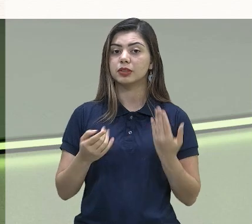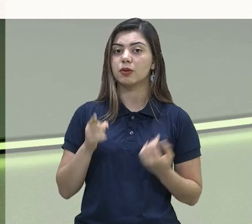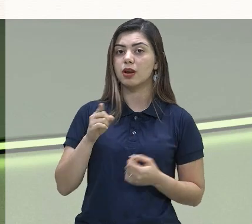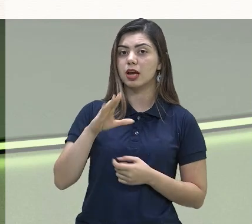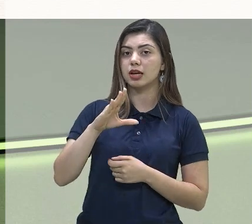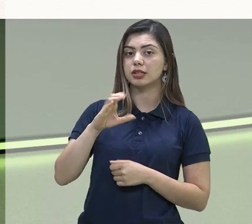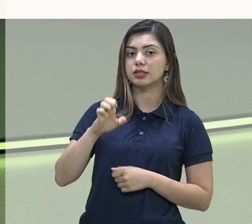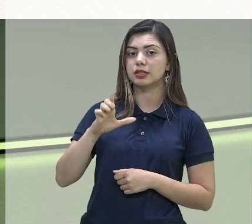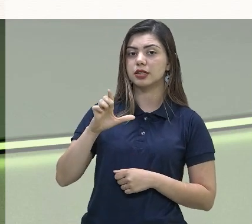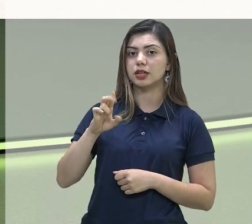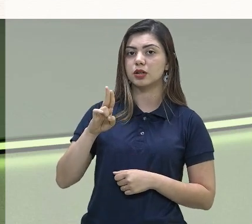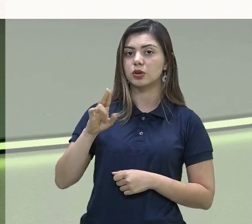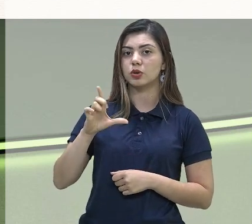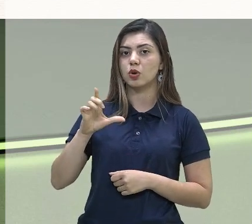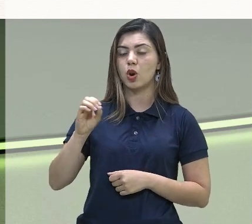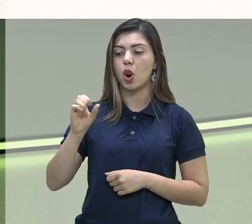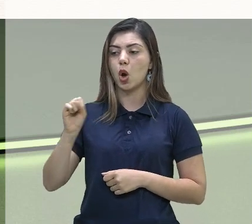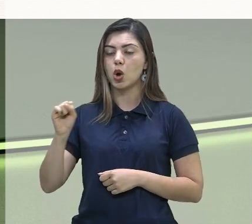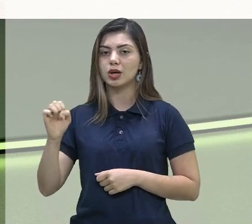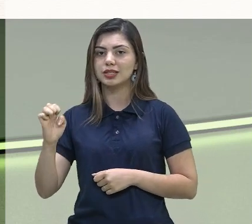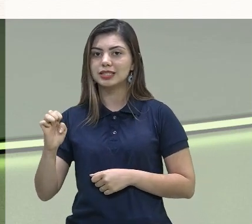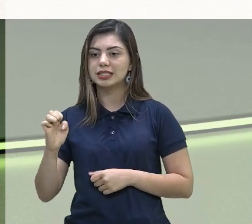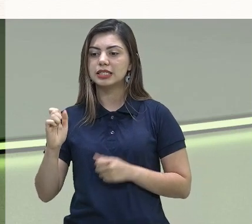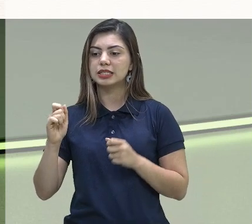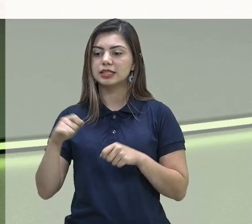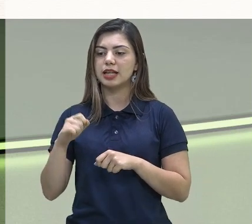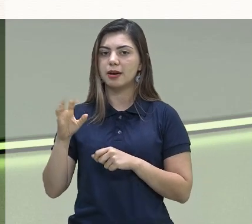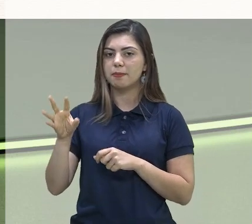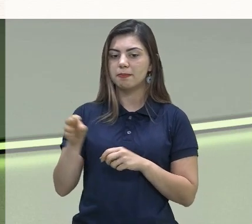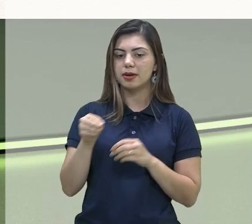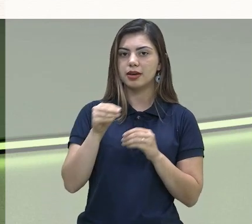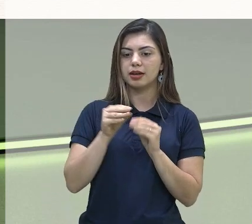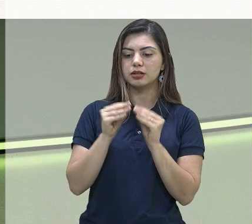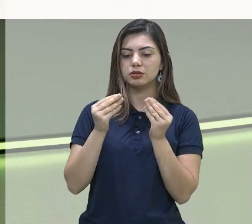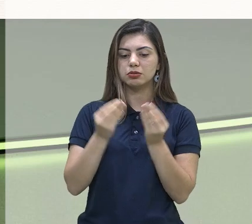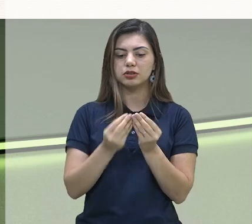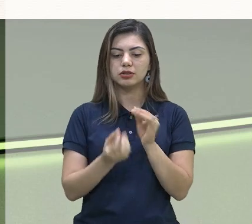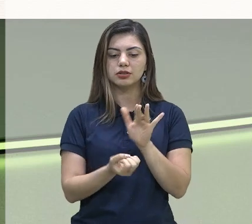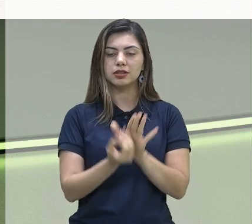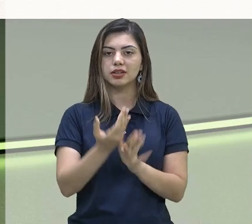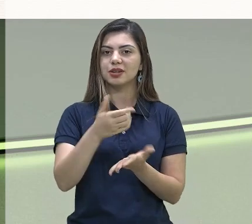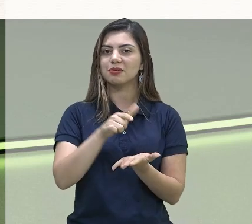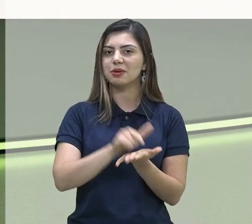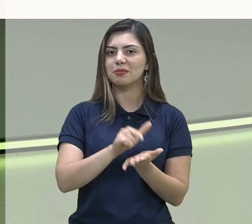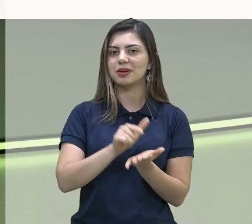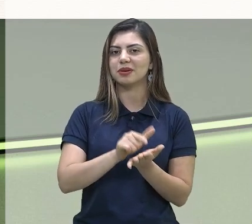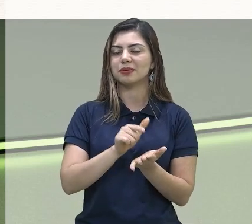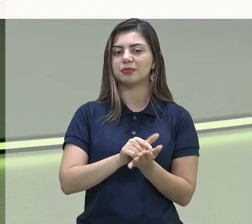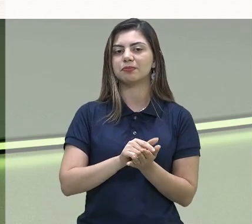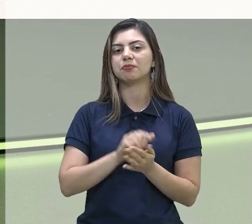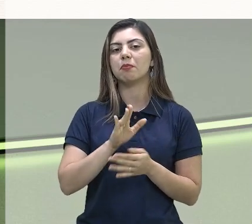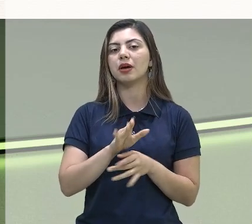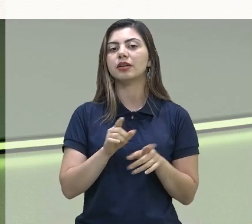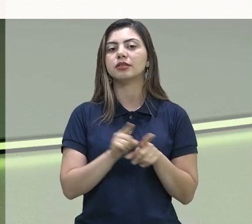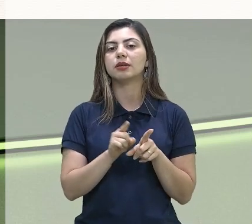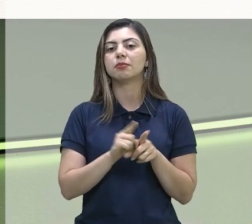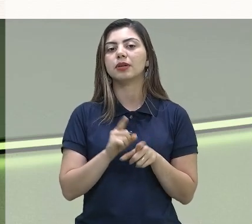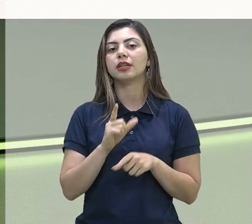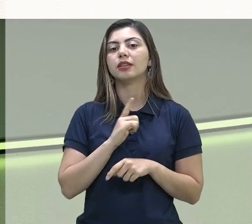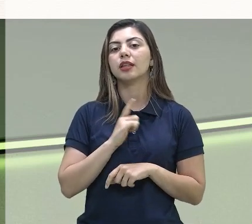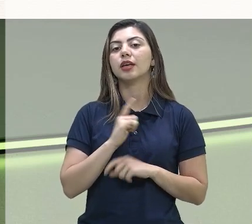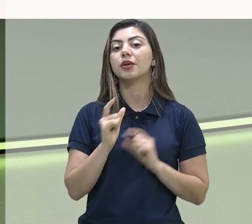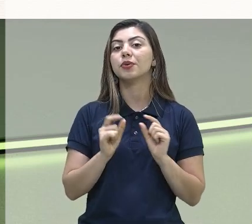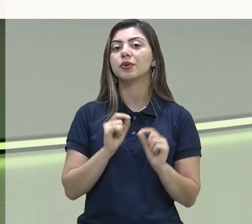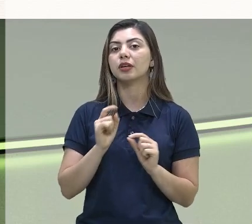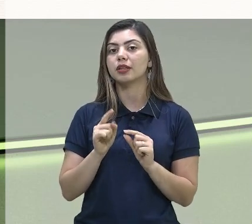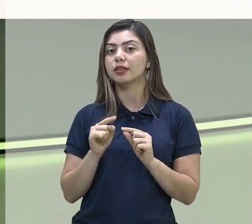que se obtém o papel, né, gente? Ok? Além da celulose, nós também temos, daqui